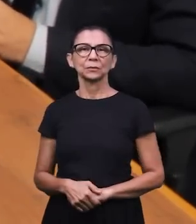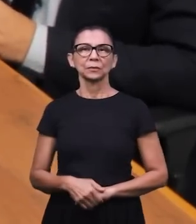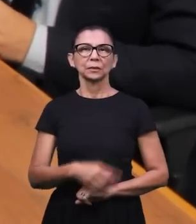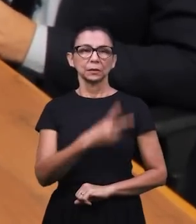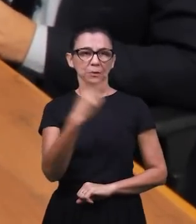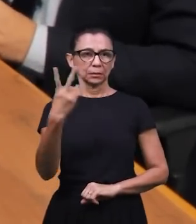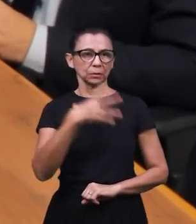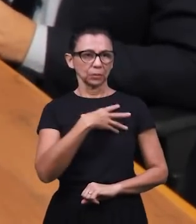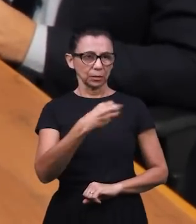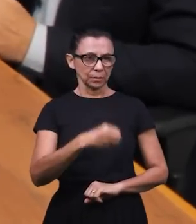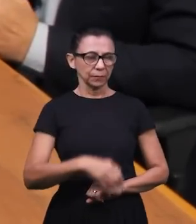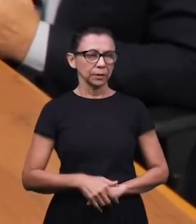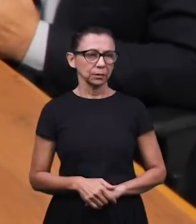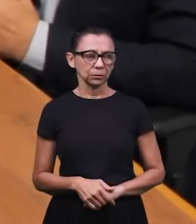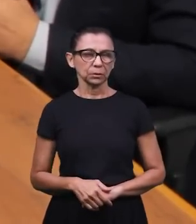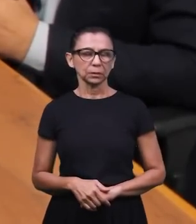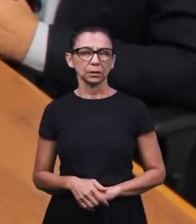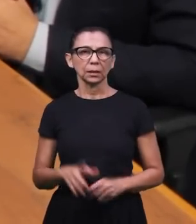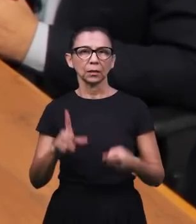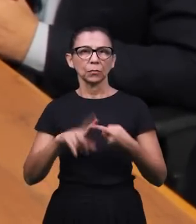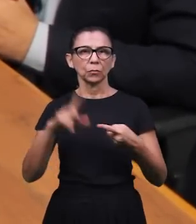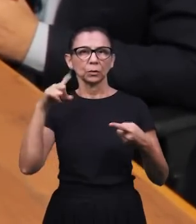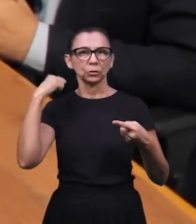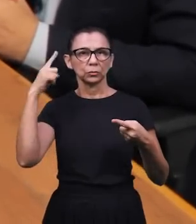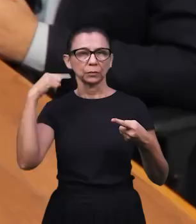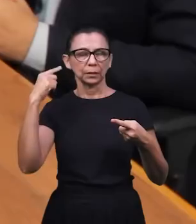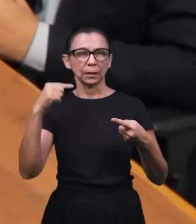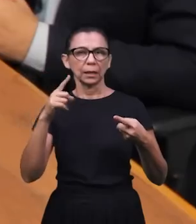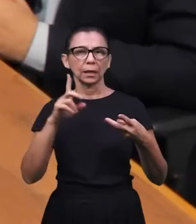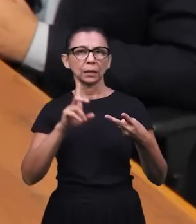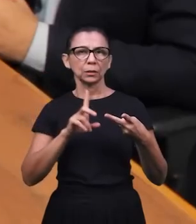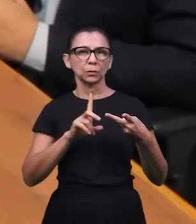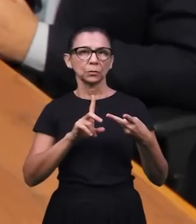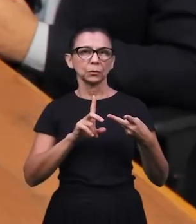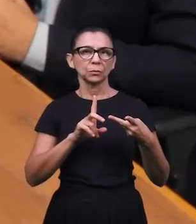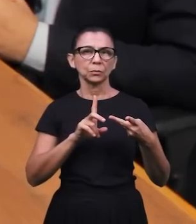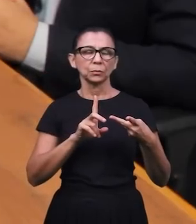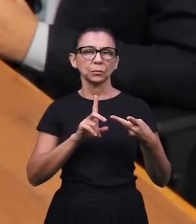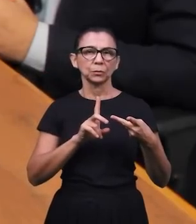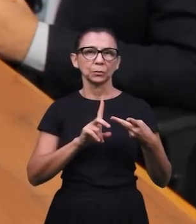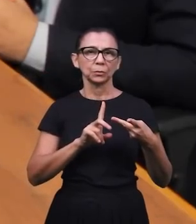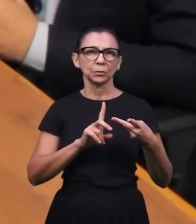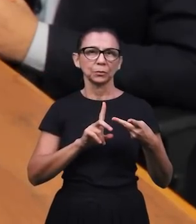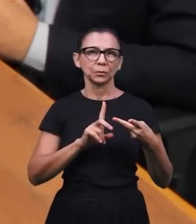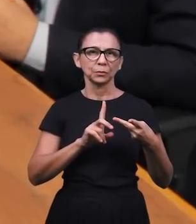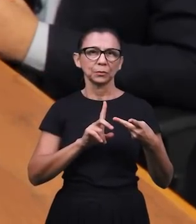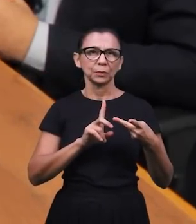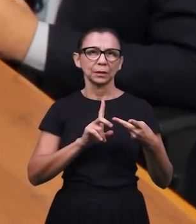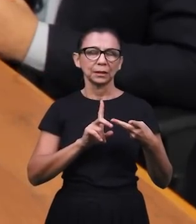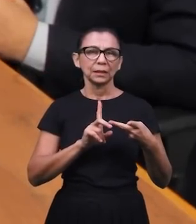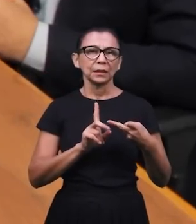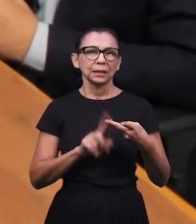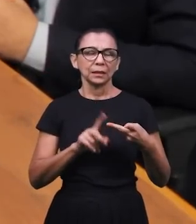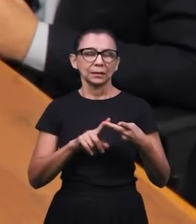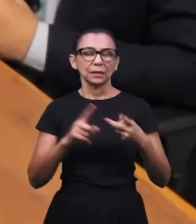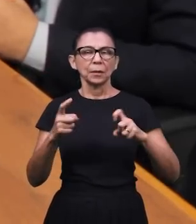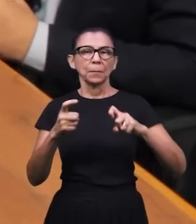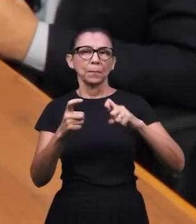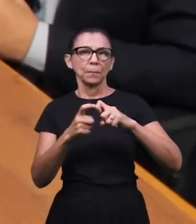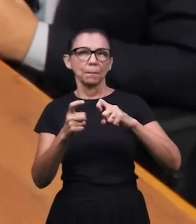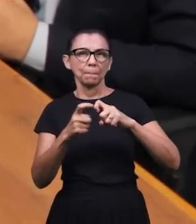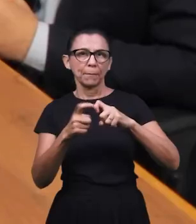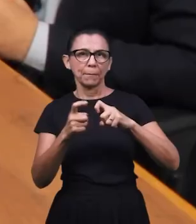advogado e o outro é médico. Esse advogado, ele é auditor da Fazenda Estadual, auditor da Fazenda, e o outro é